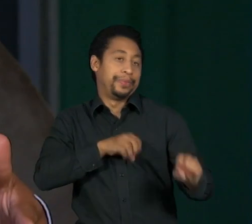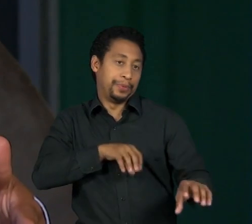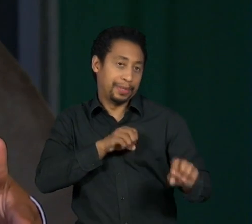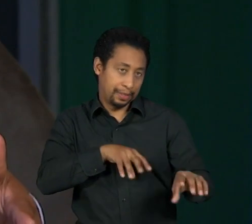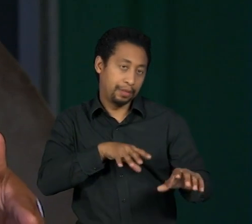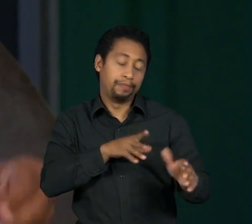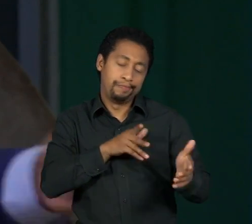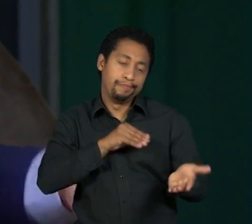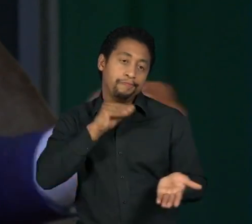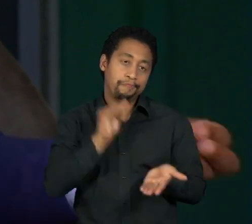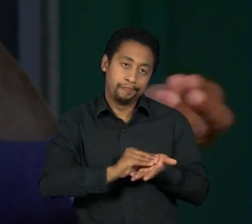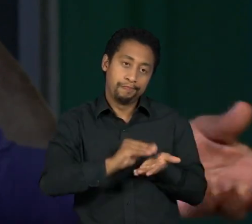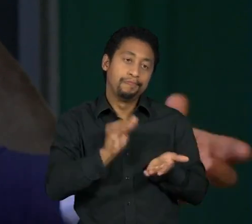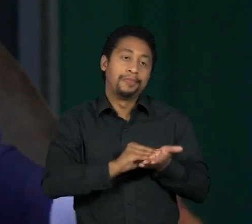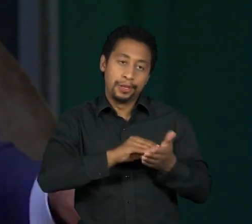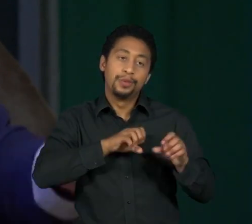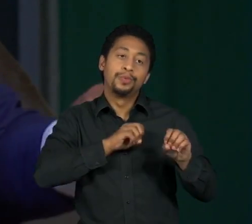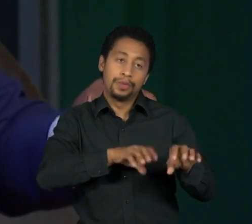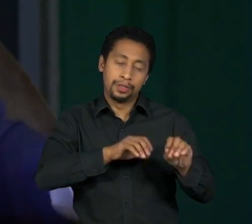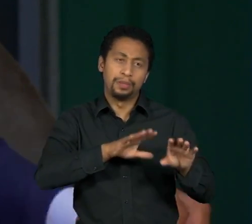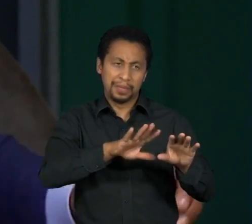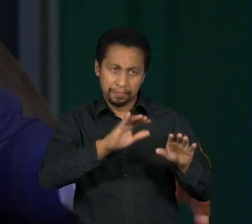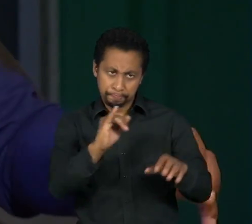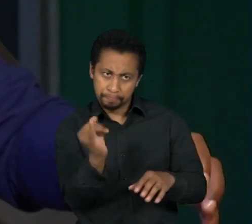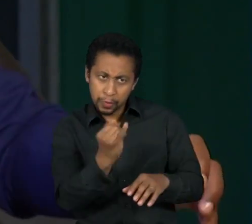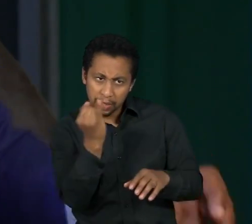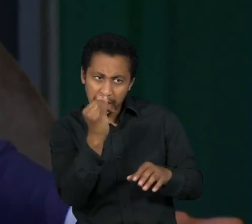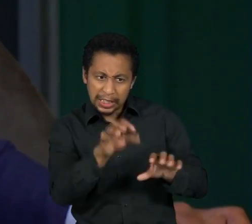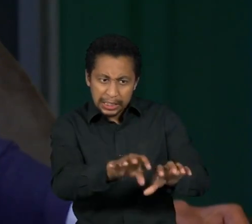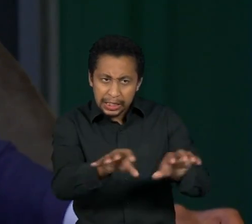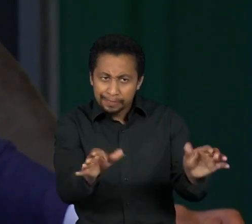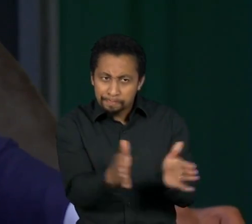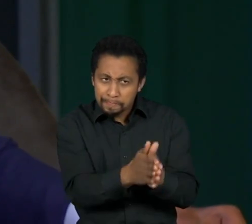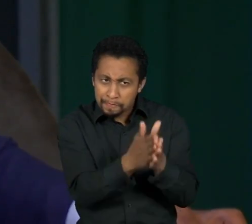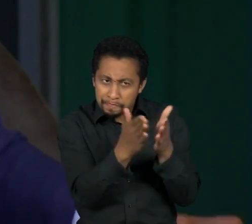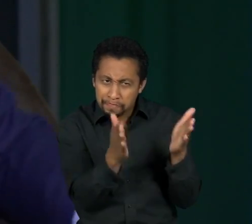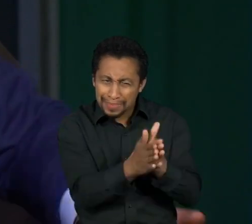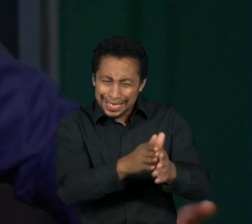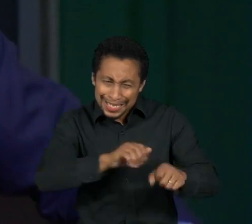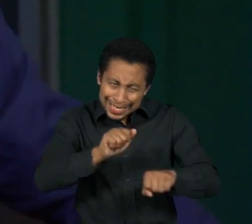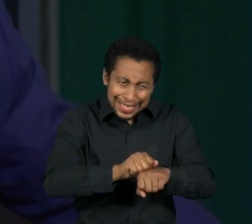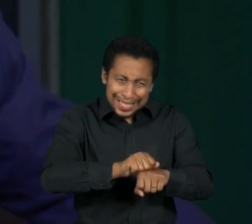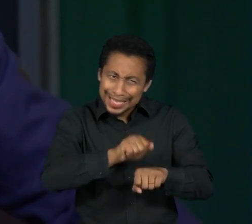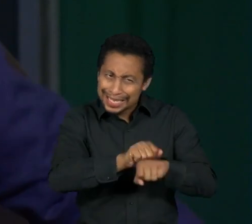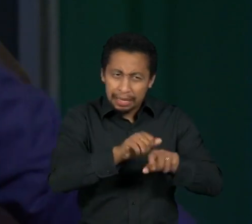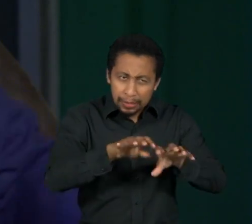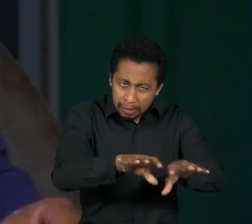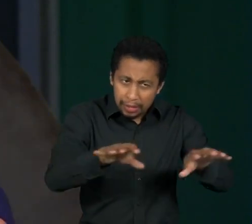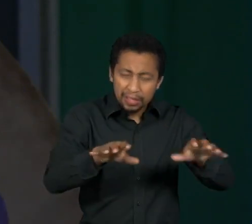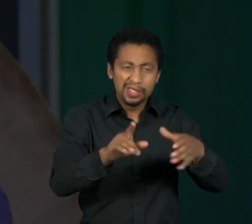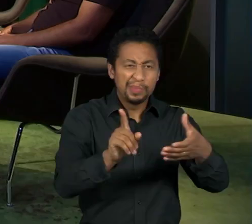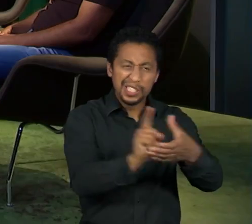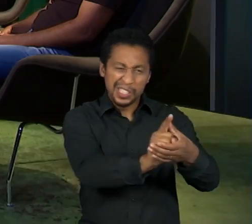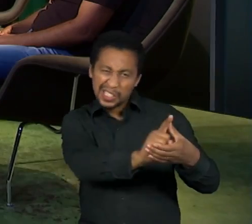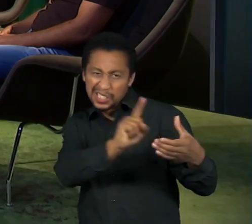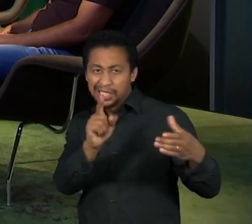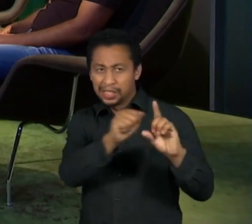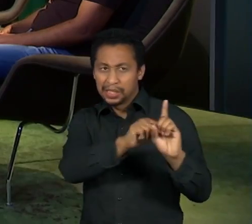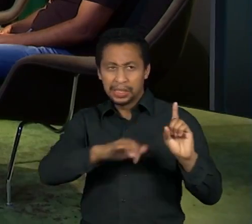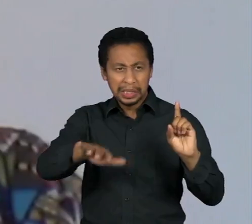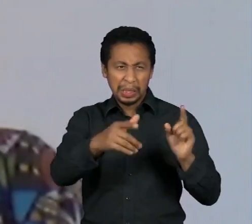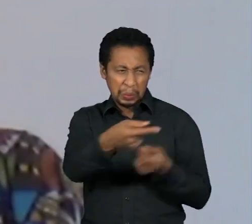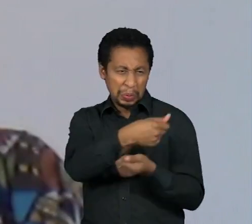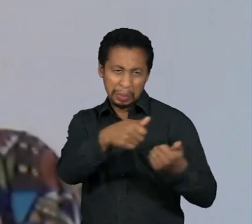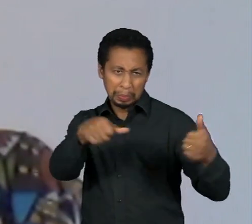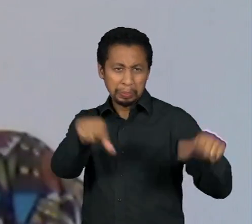falta de educação é um componente importante nessa pobreza, nessa extrema pobreza, nessa exclusão social e econômica? É fundamental,